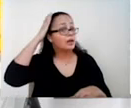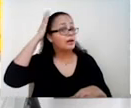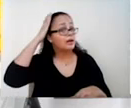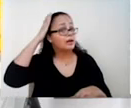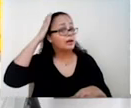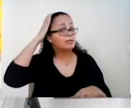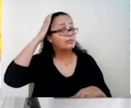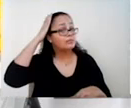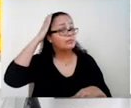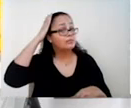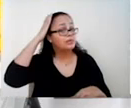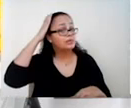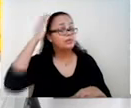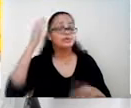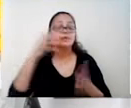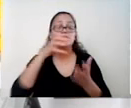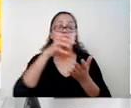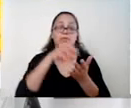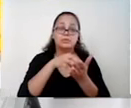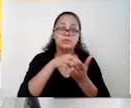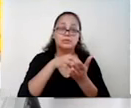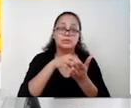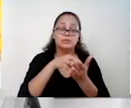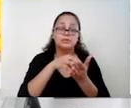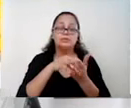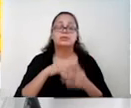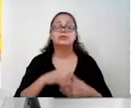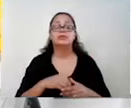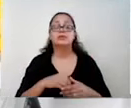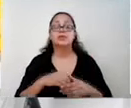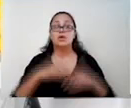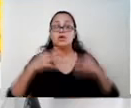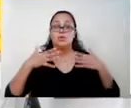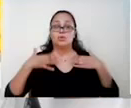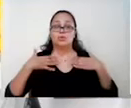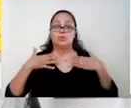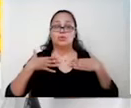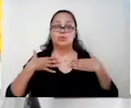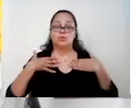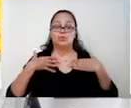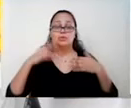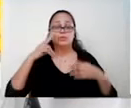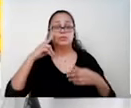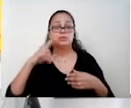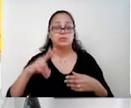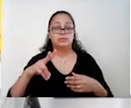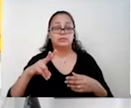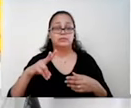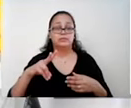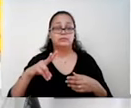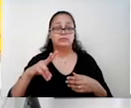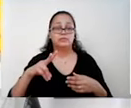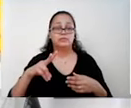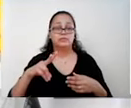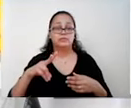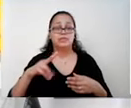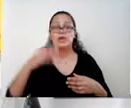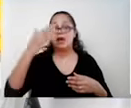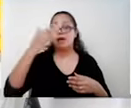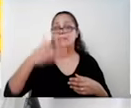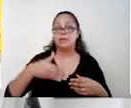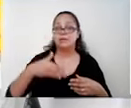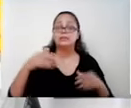é uma região de concentração desses órgãos. No tórax, nós observamos a presença ou não de